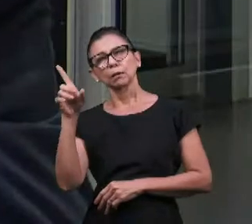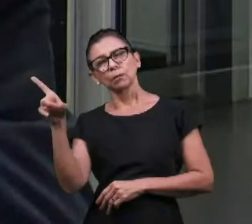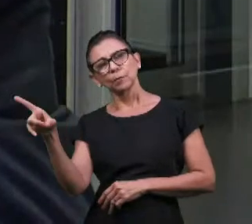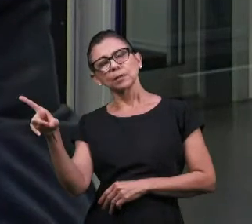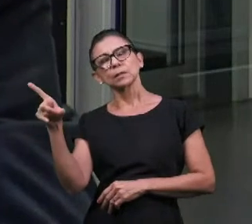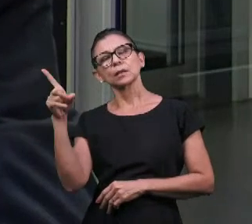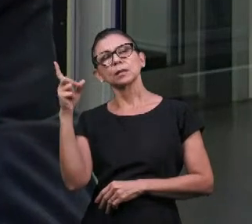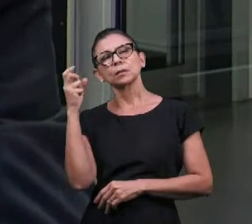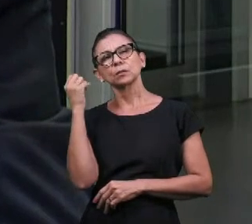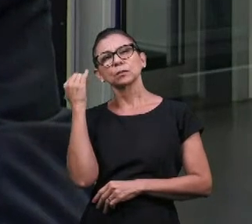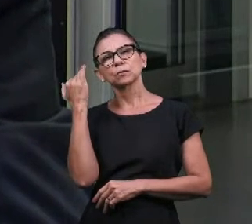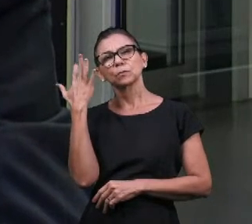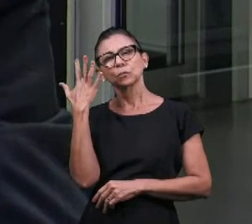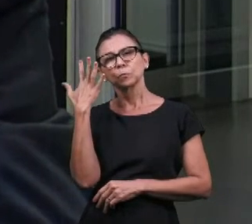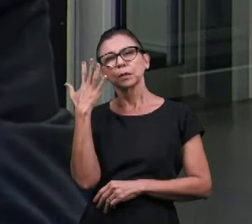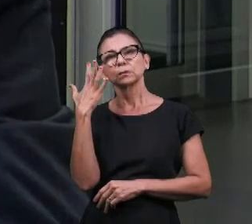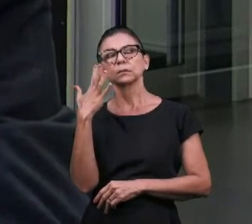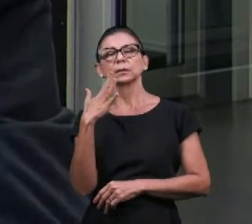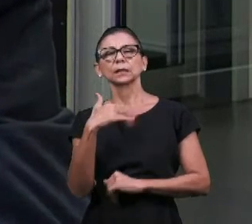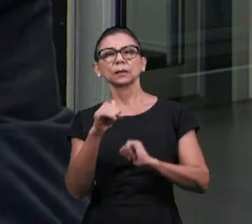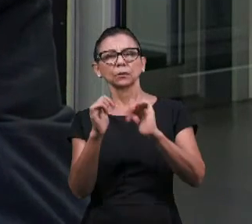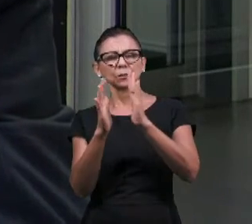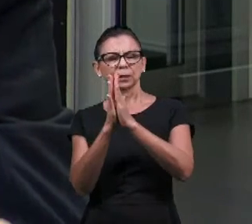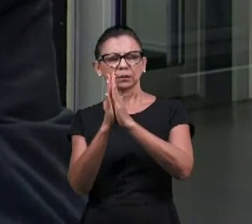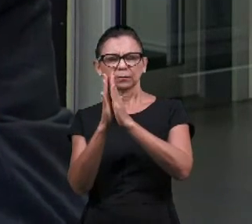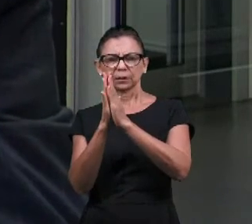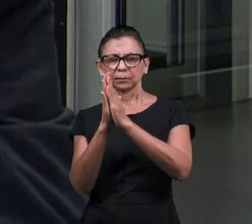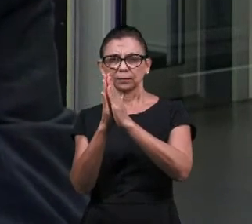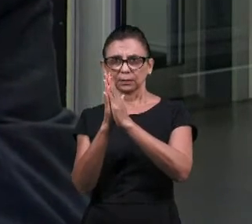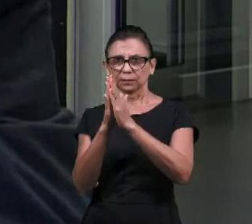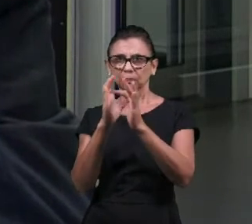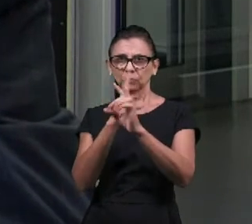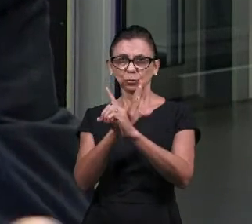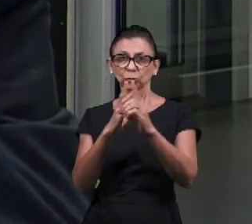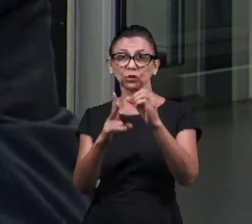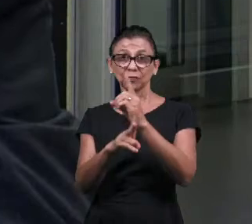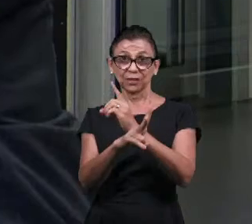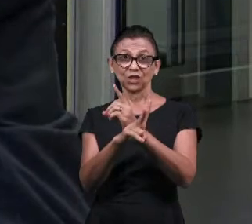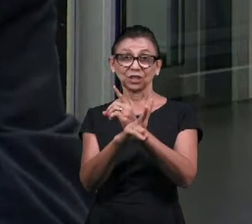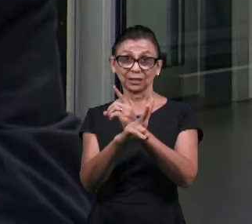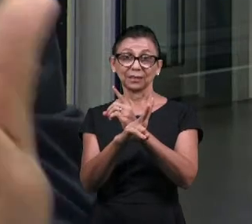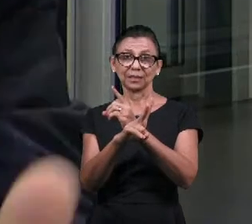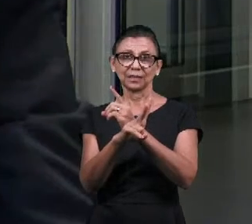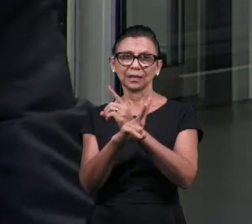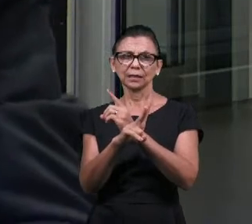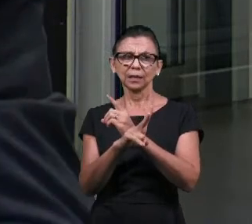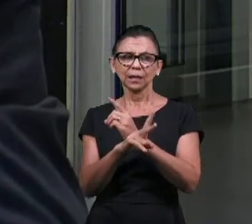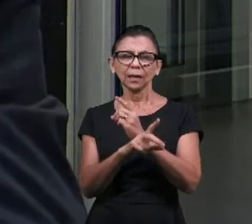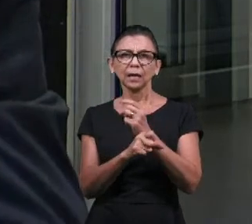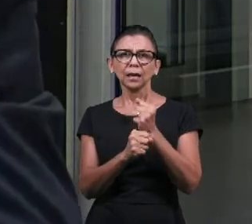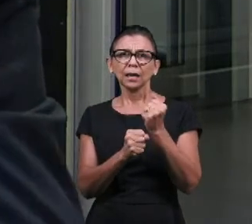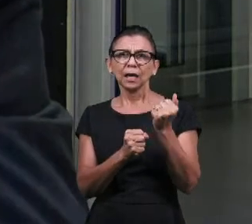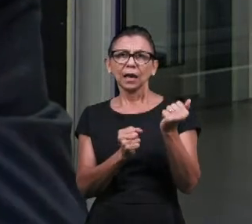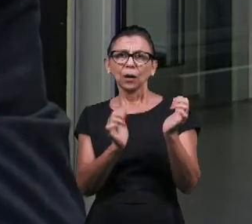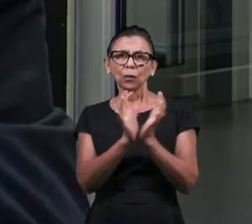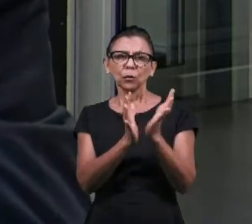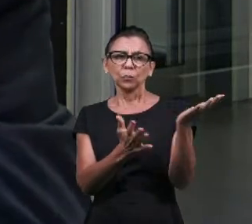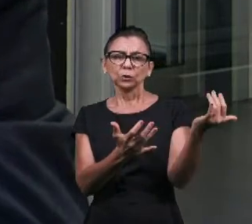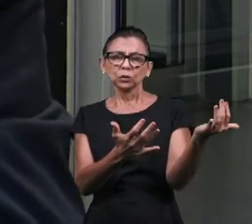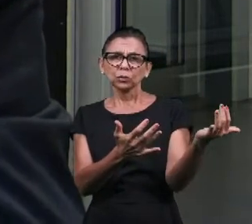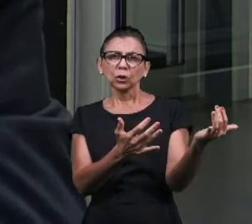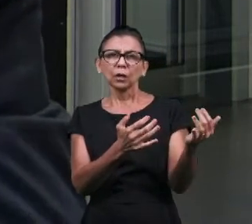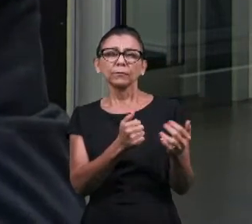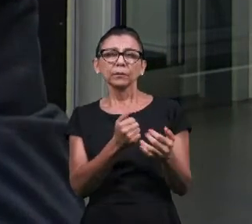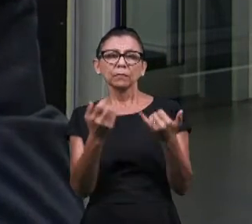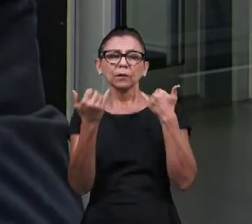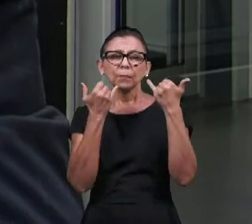orar. E nisso, os jovens gostavam de mim, souberam e começaram a me acompanhar. Mas